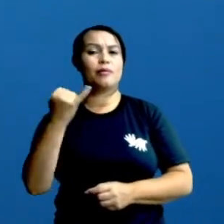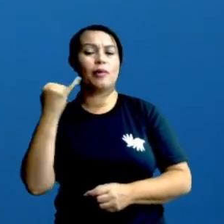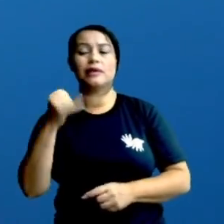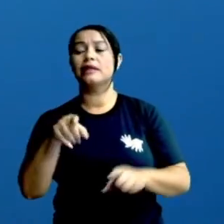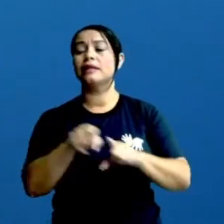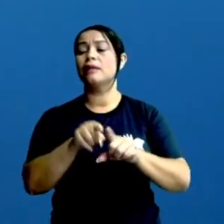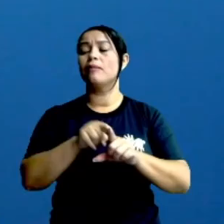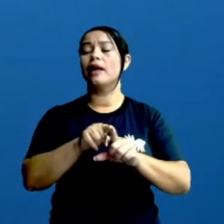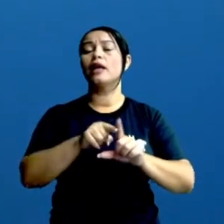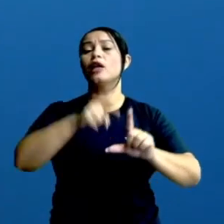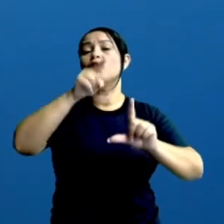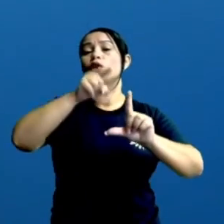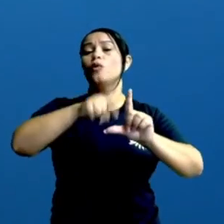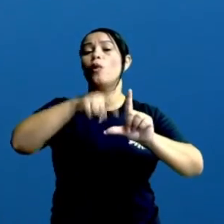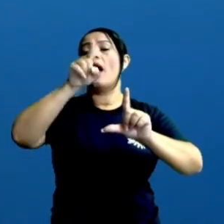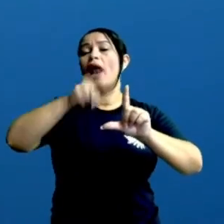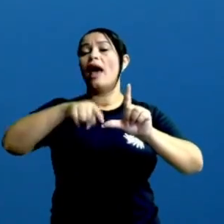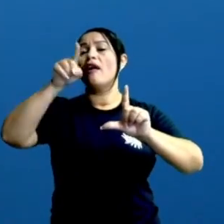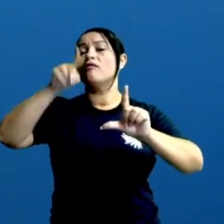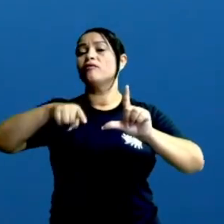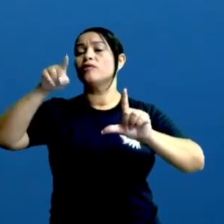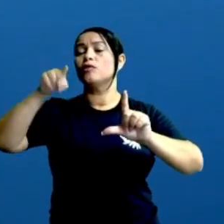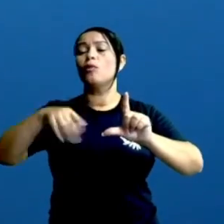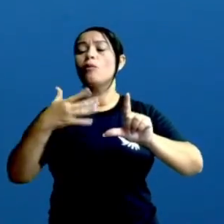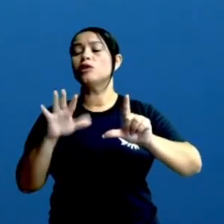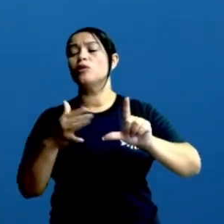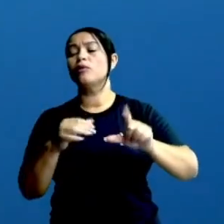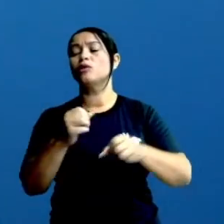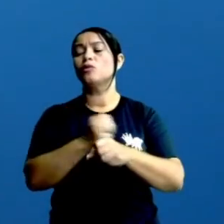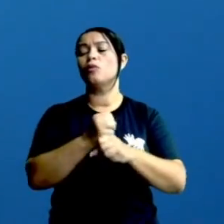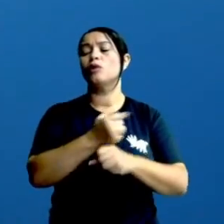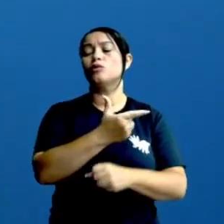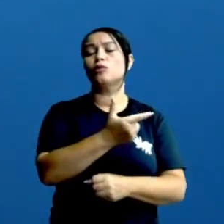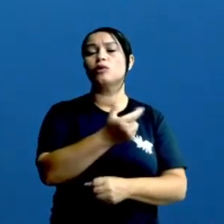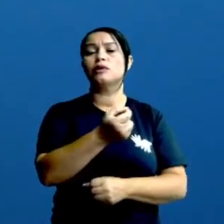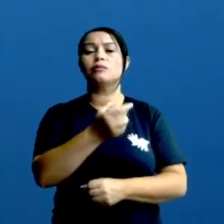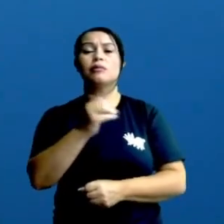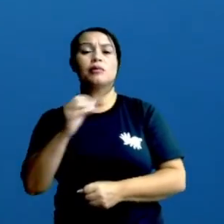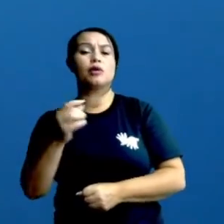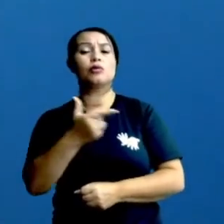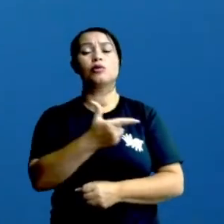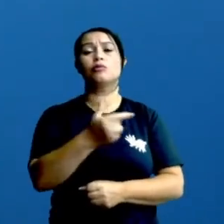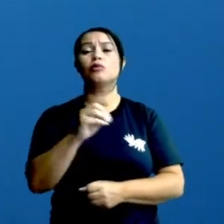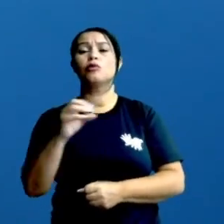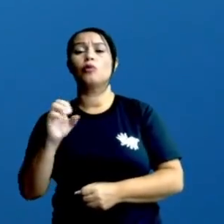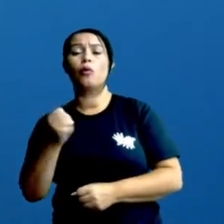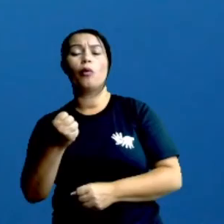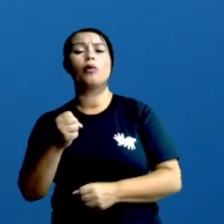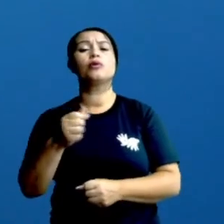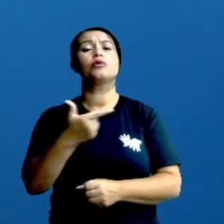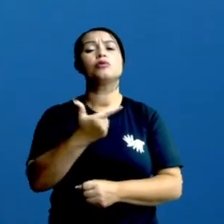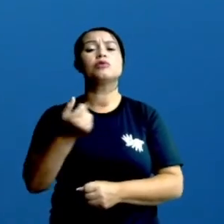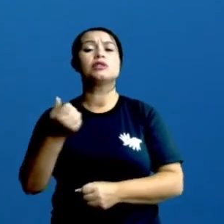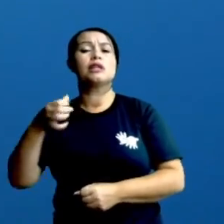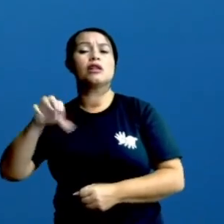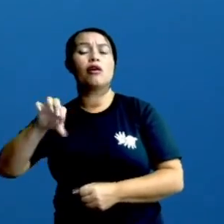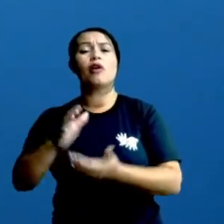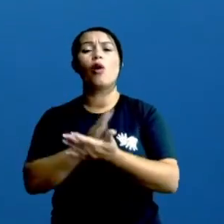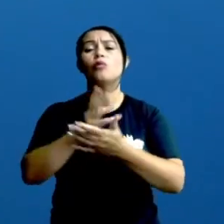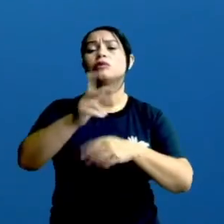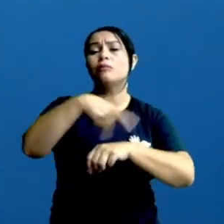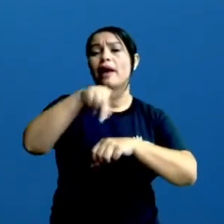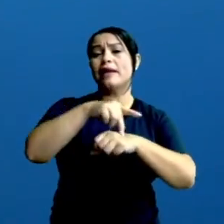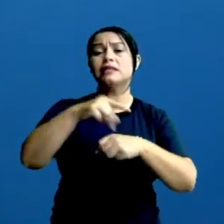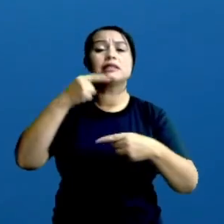seria a produção industrial no ano 2000, 2008, 2019 de alguns países, começando pelos Estados Unidos,